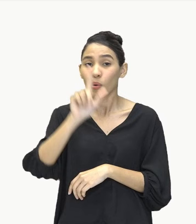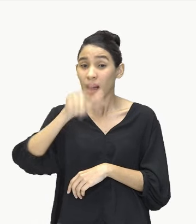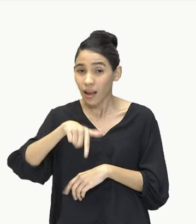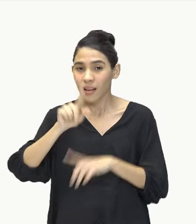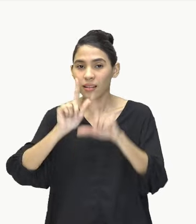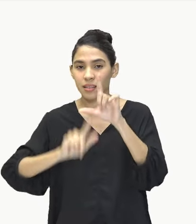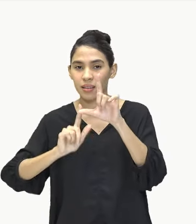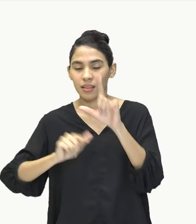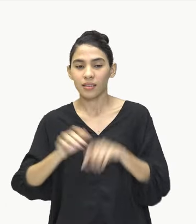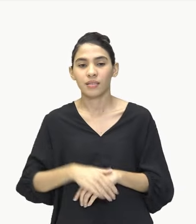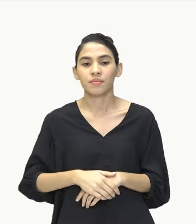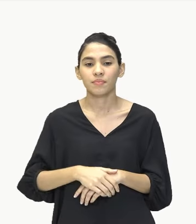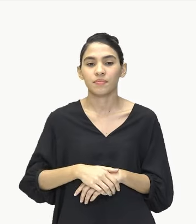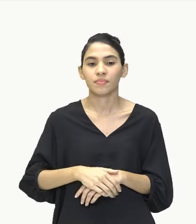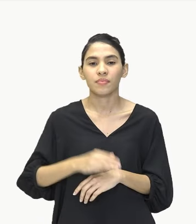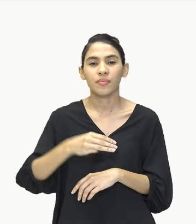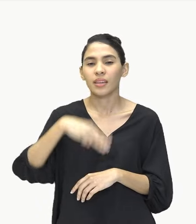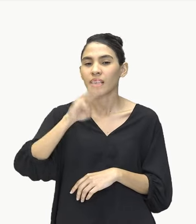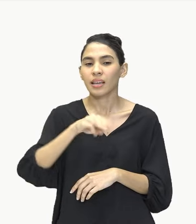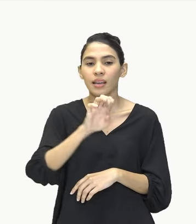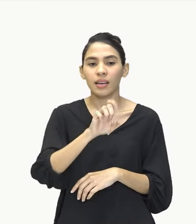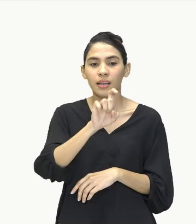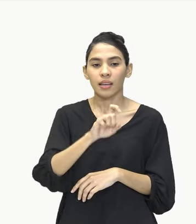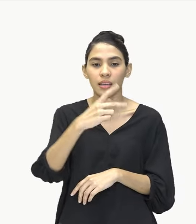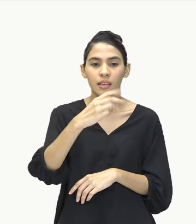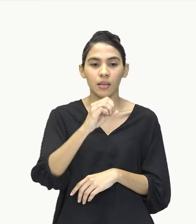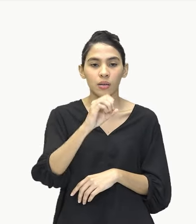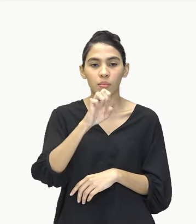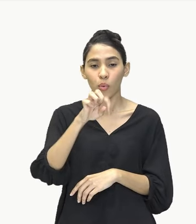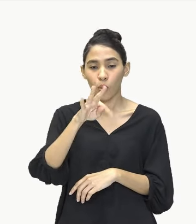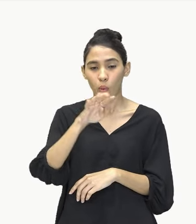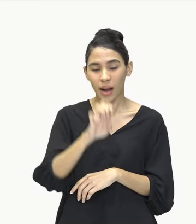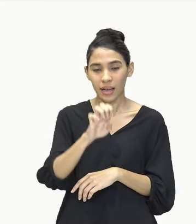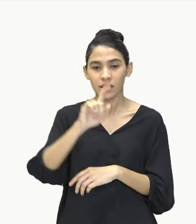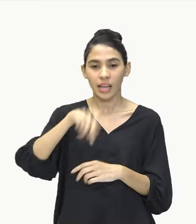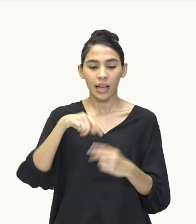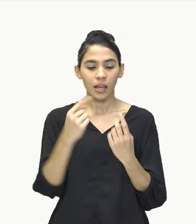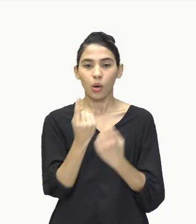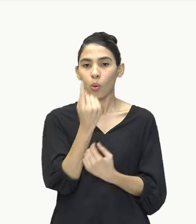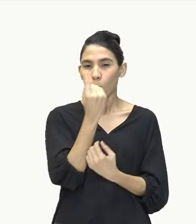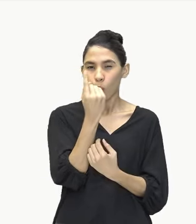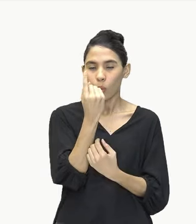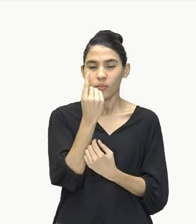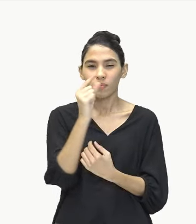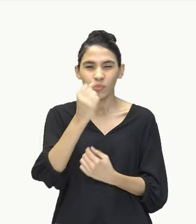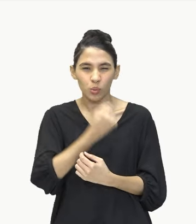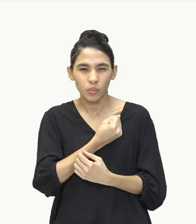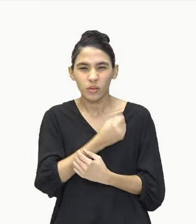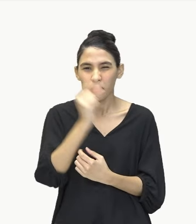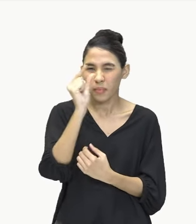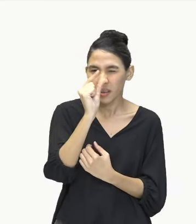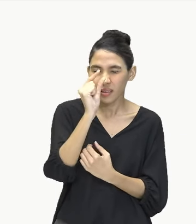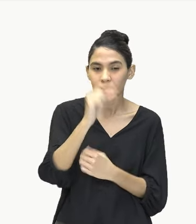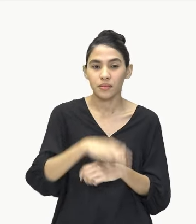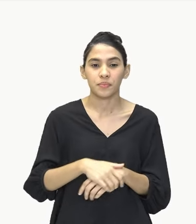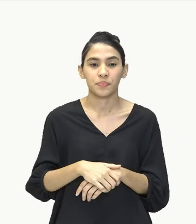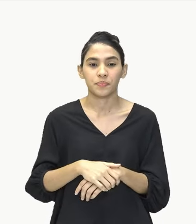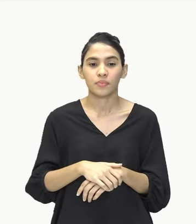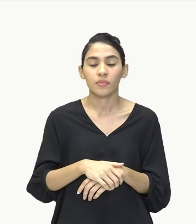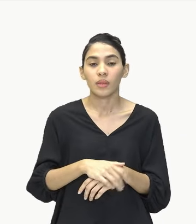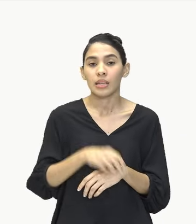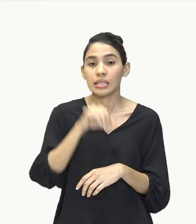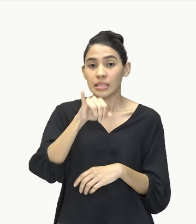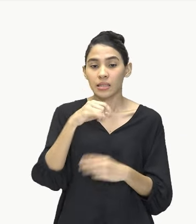o nosso expoente? O expoente aqui vai ser a potência da variável. Eu tenho